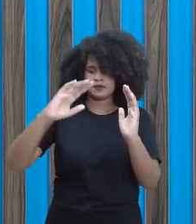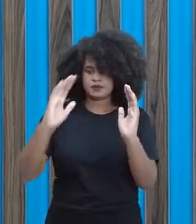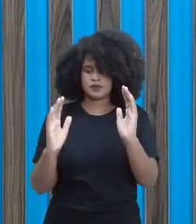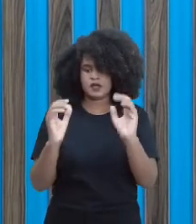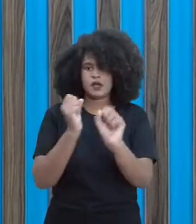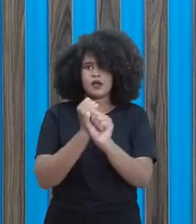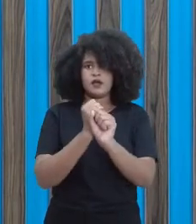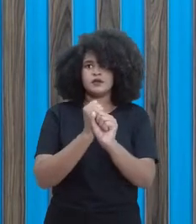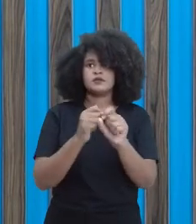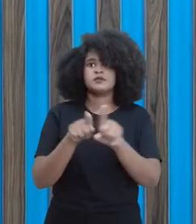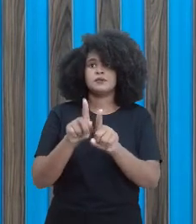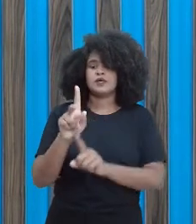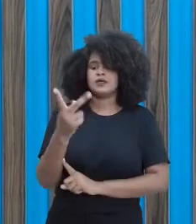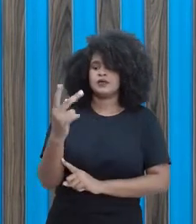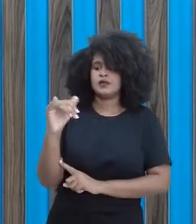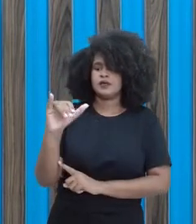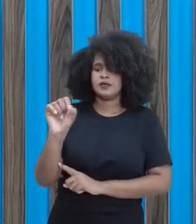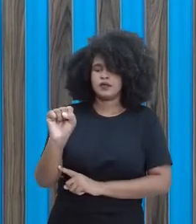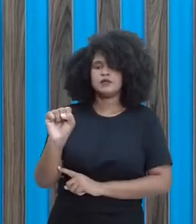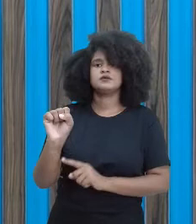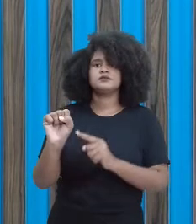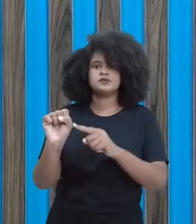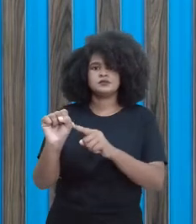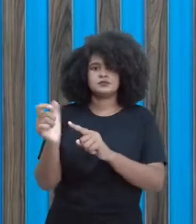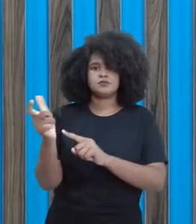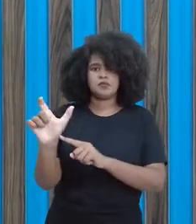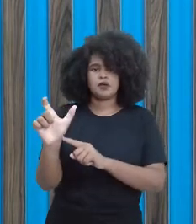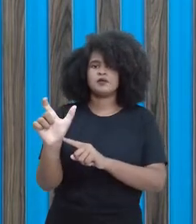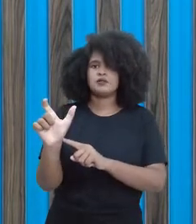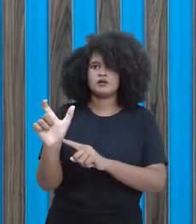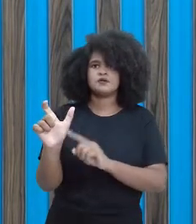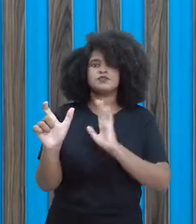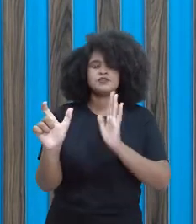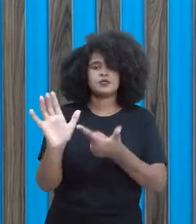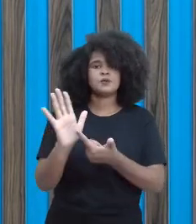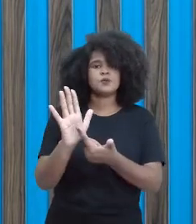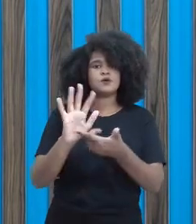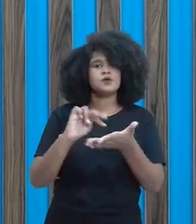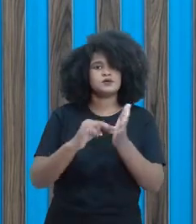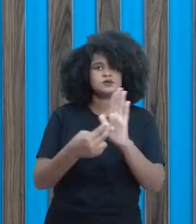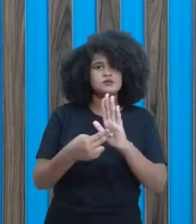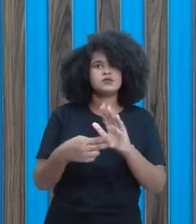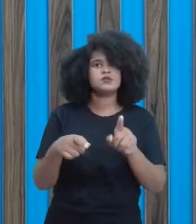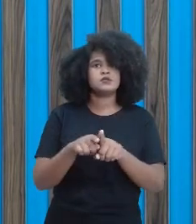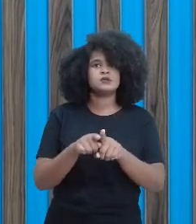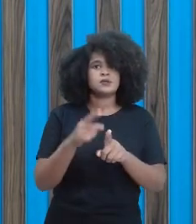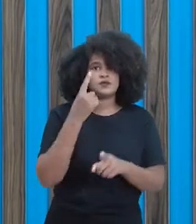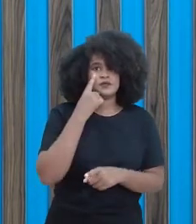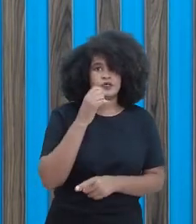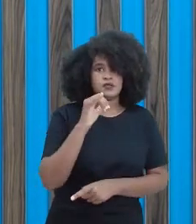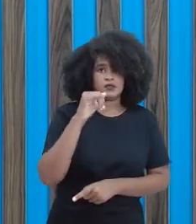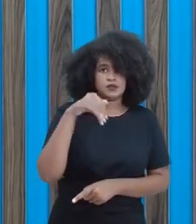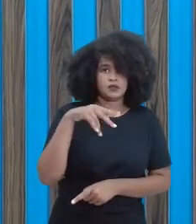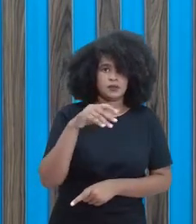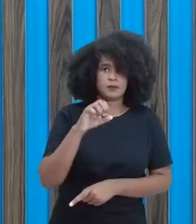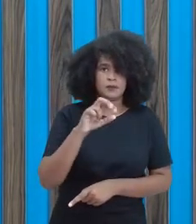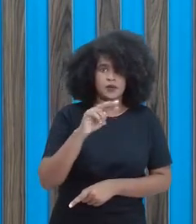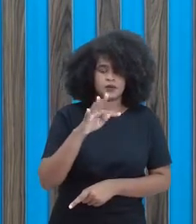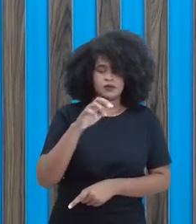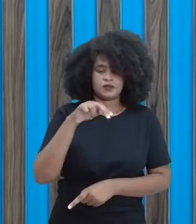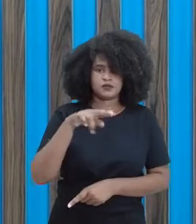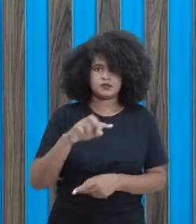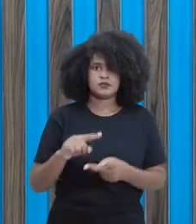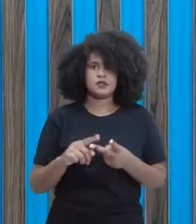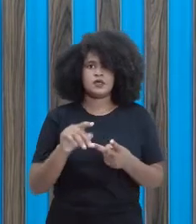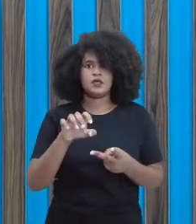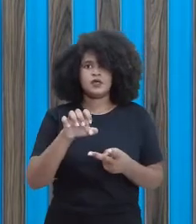palavra res, que a gente destacou bastante hoje, né? A palavras cognatas, ó, important,